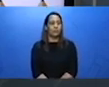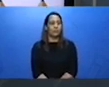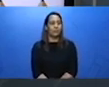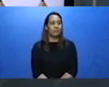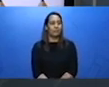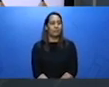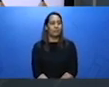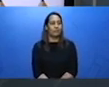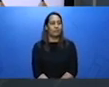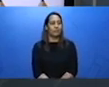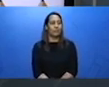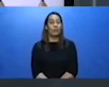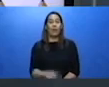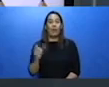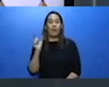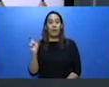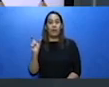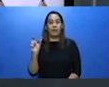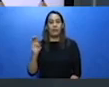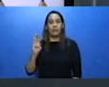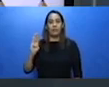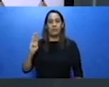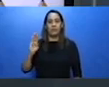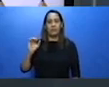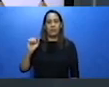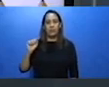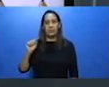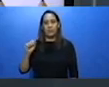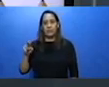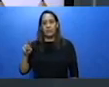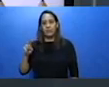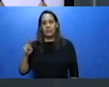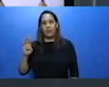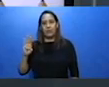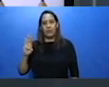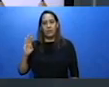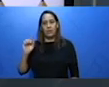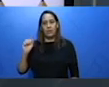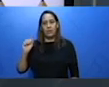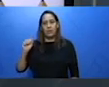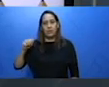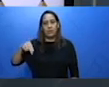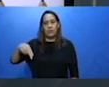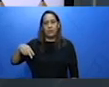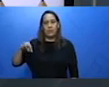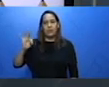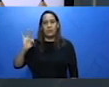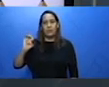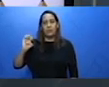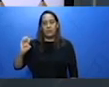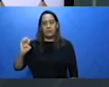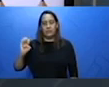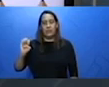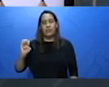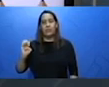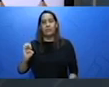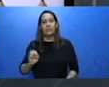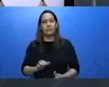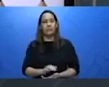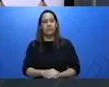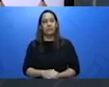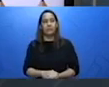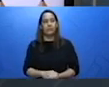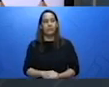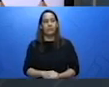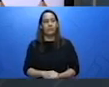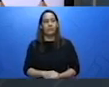Aqui, barbante. O barbante, ó, começo aqui na linha do meio. Subo lá na linha